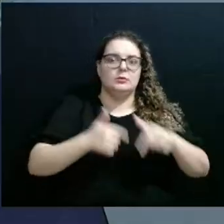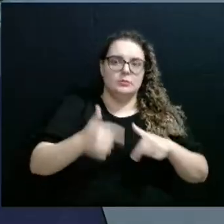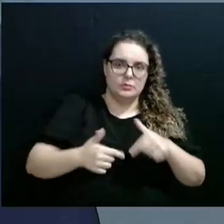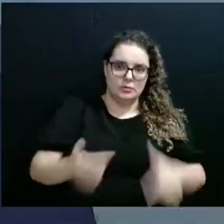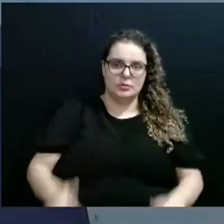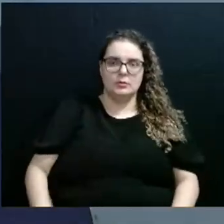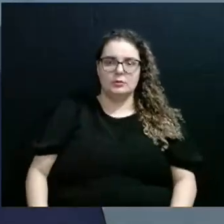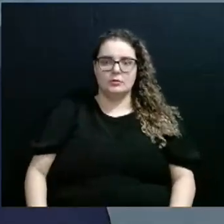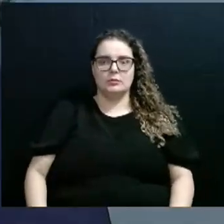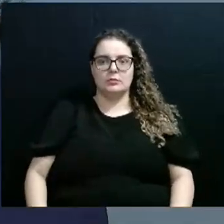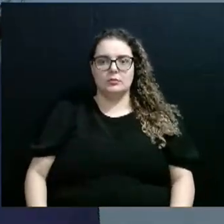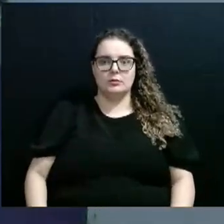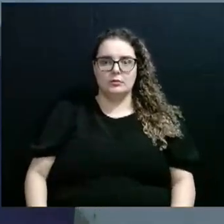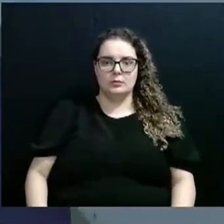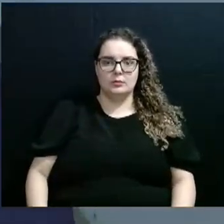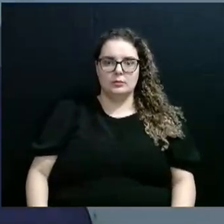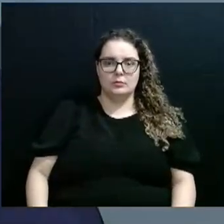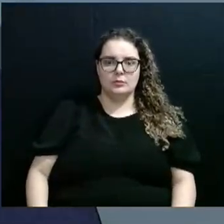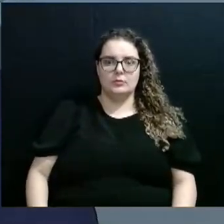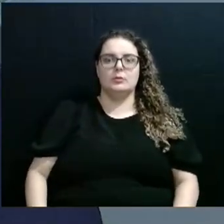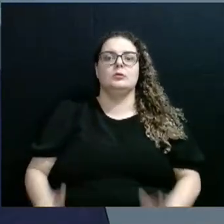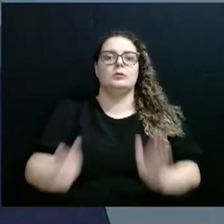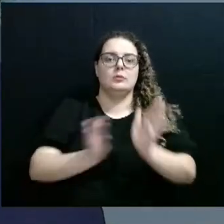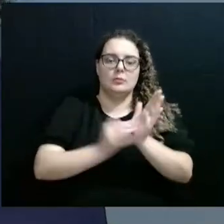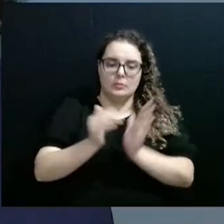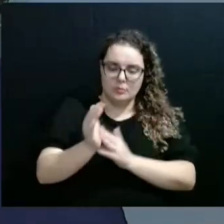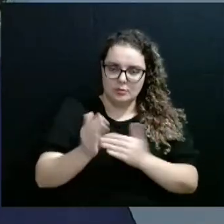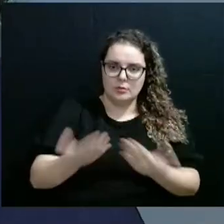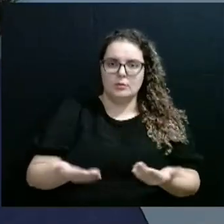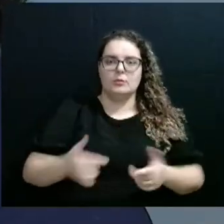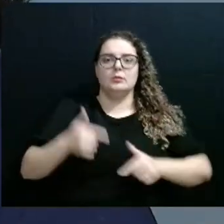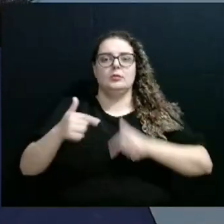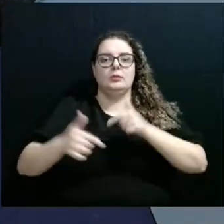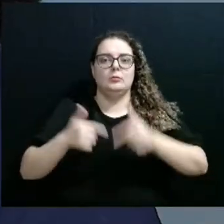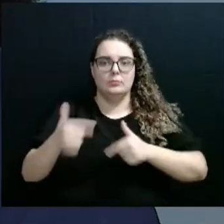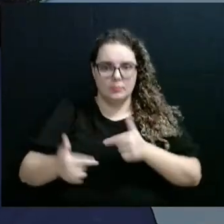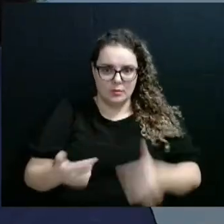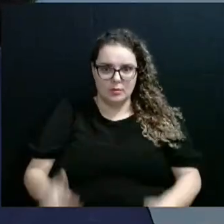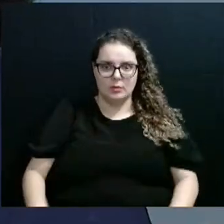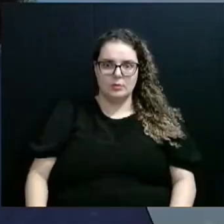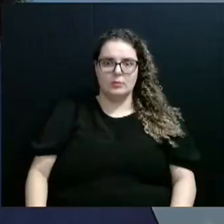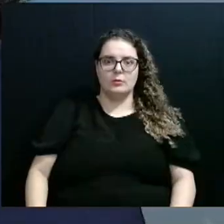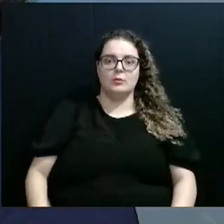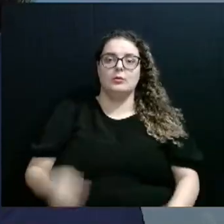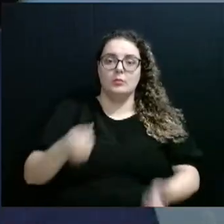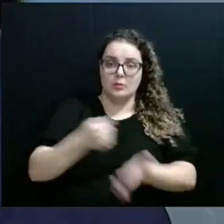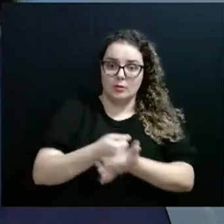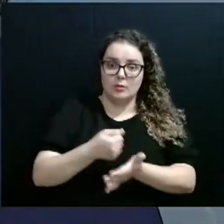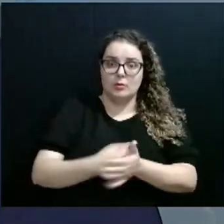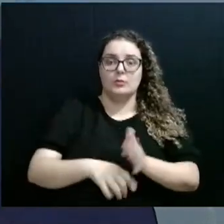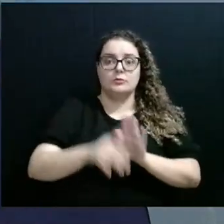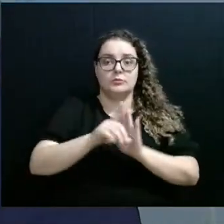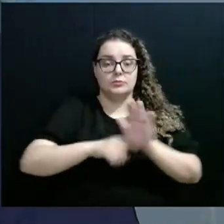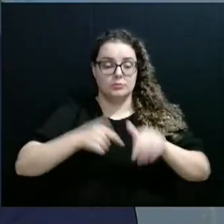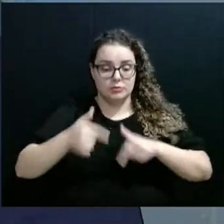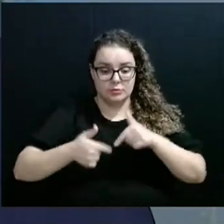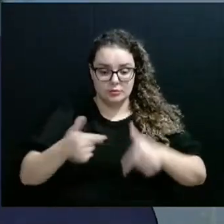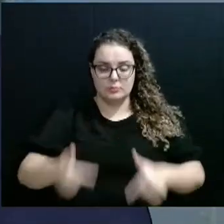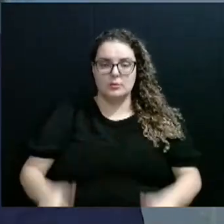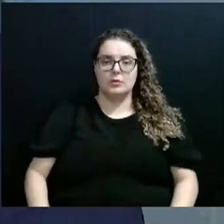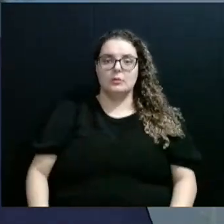trabalho concursado, os trabalhos que sejam trabalhos com garantia de direitos para os trabalhadores, mas, ao mesmo